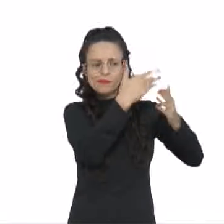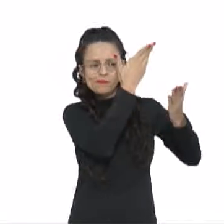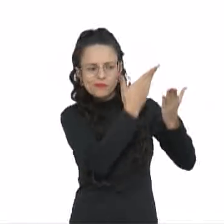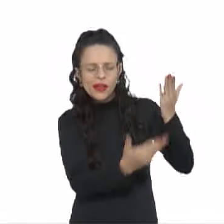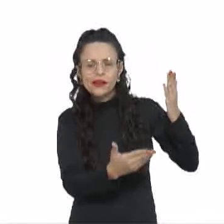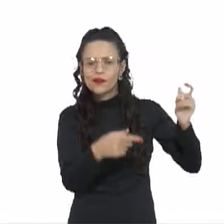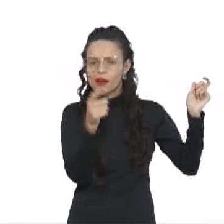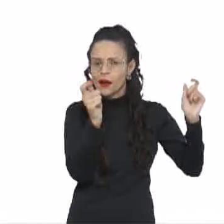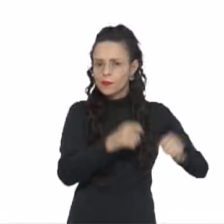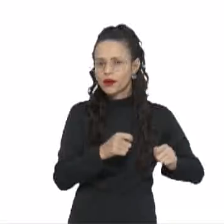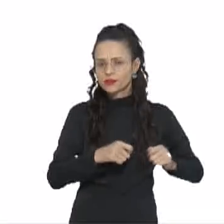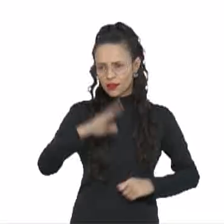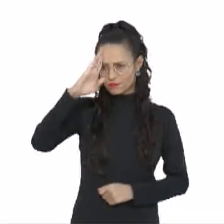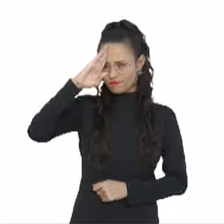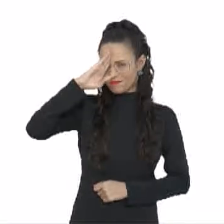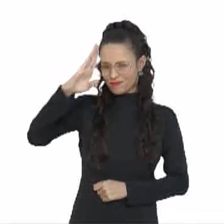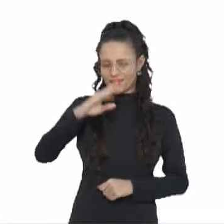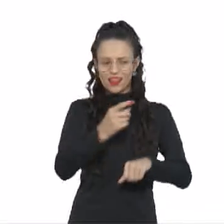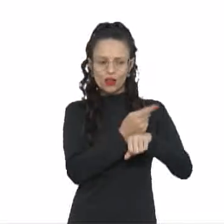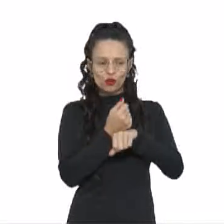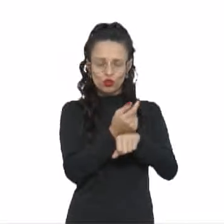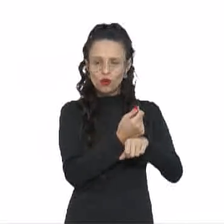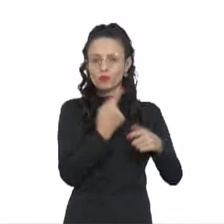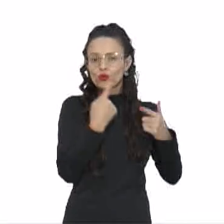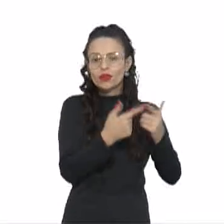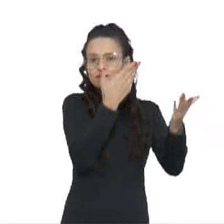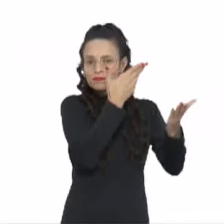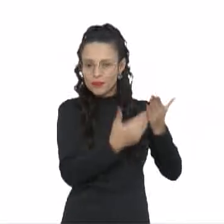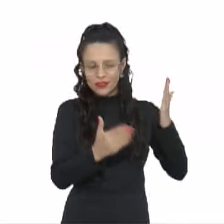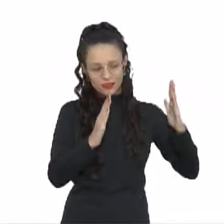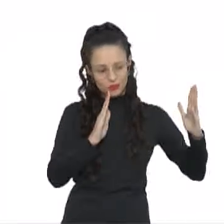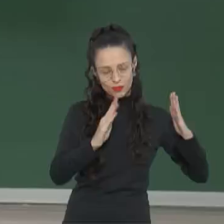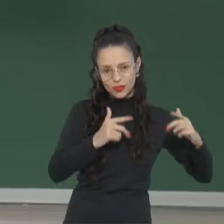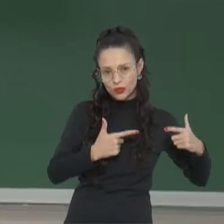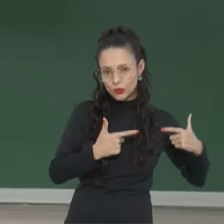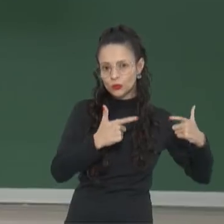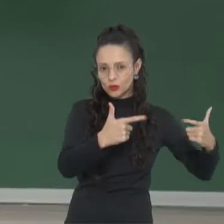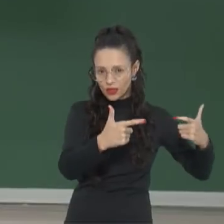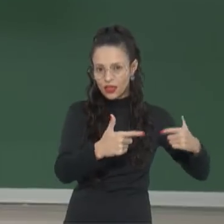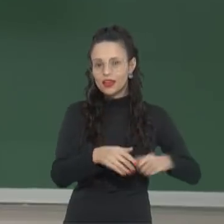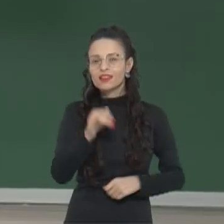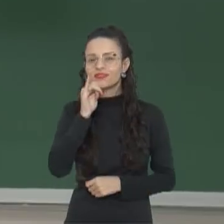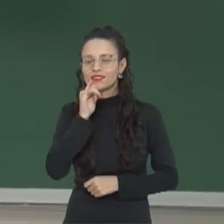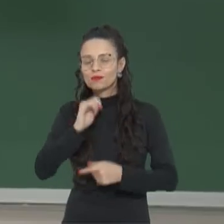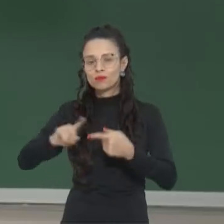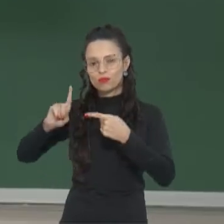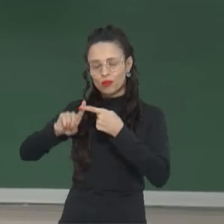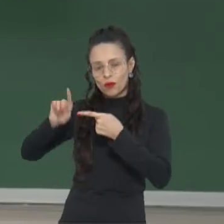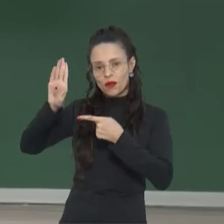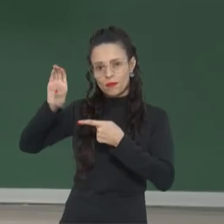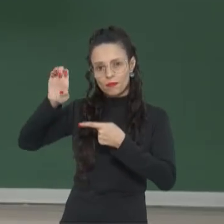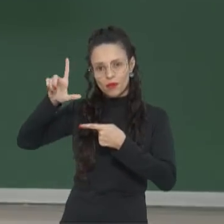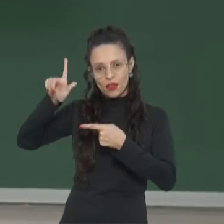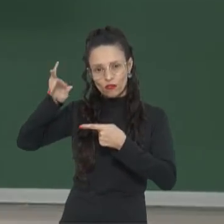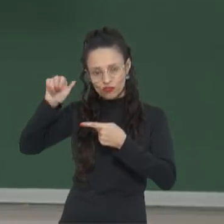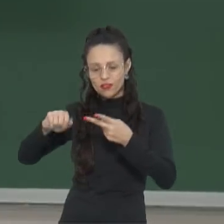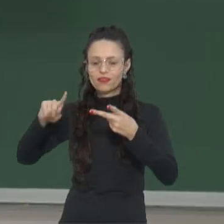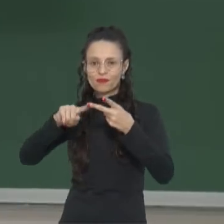e econômica, ou porque foram dominadas durante a guerra, como Bélgica e França, ou porque